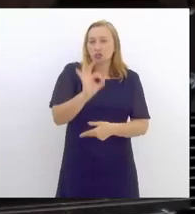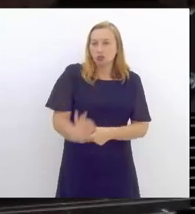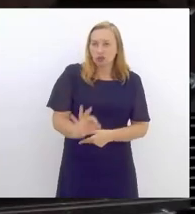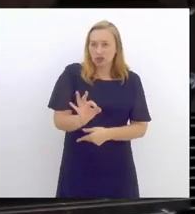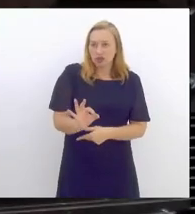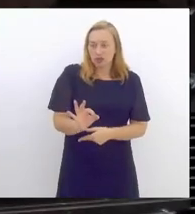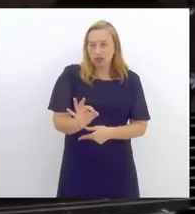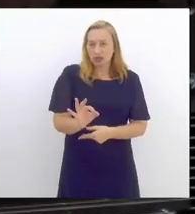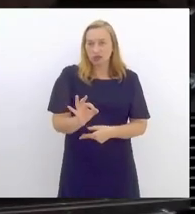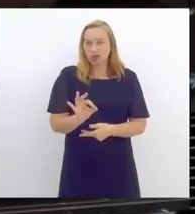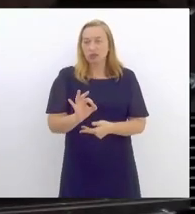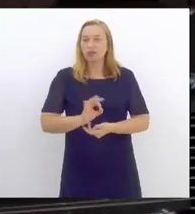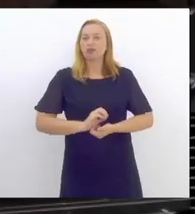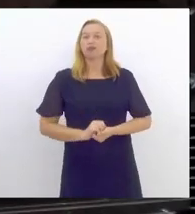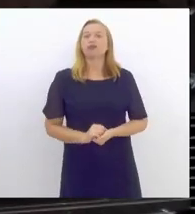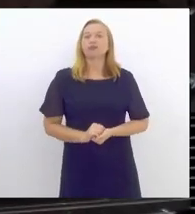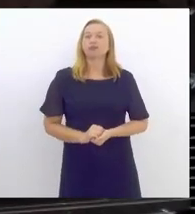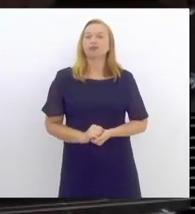Receita Bruta.